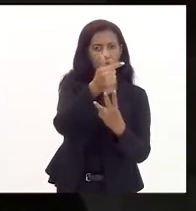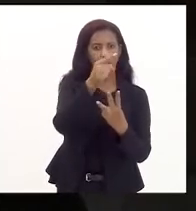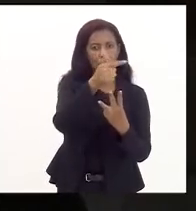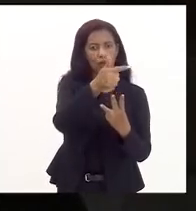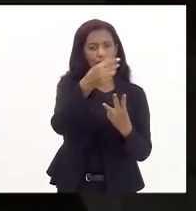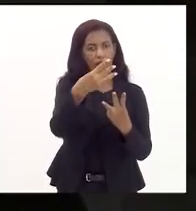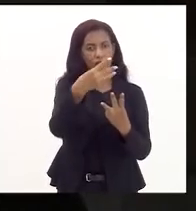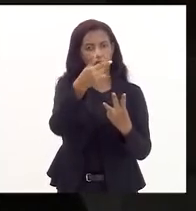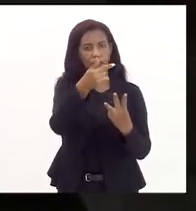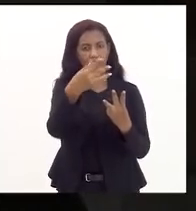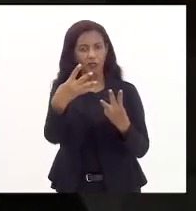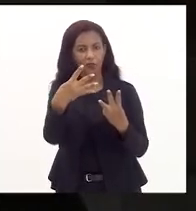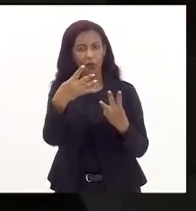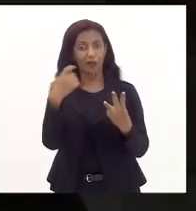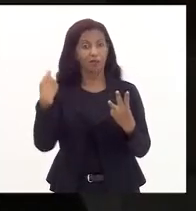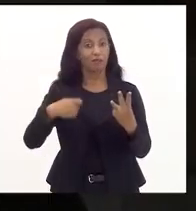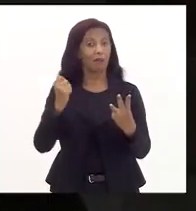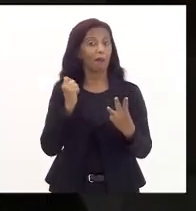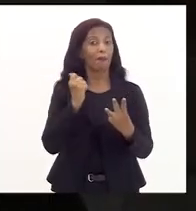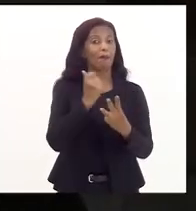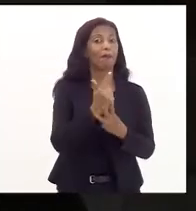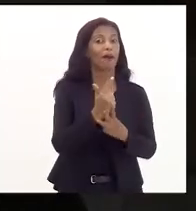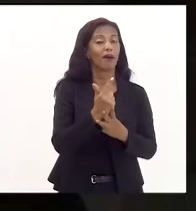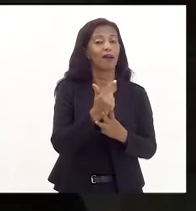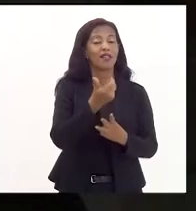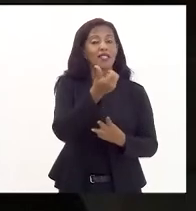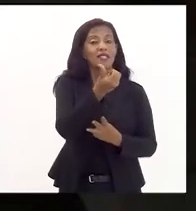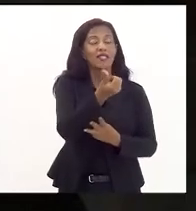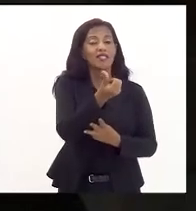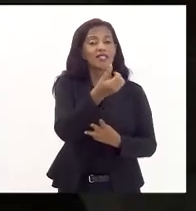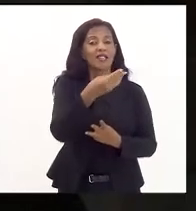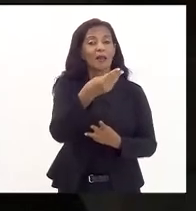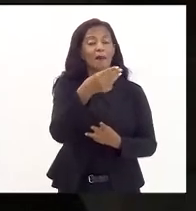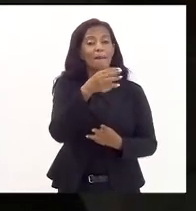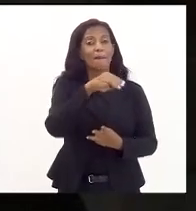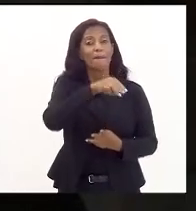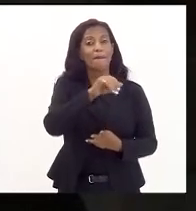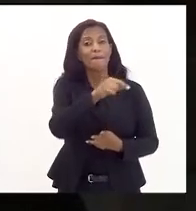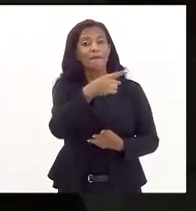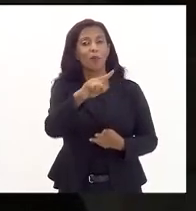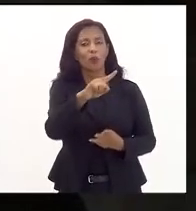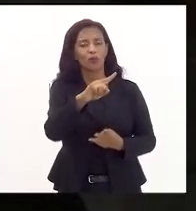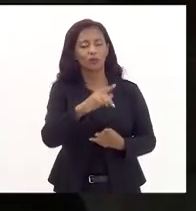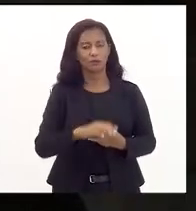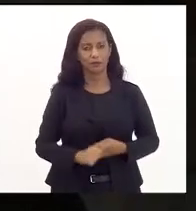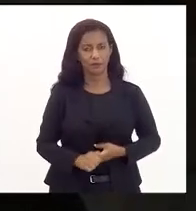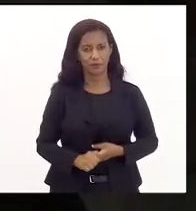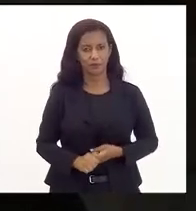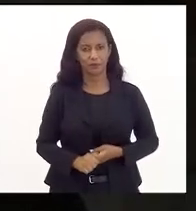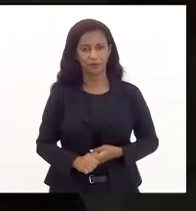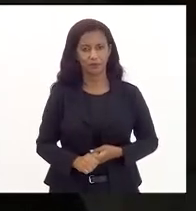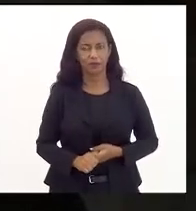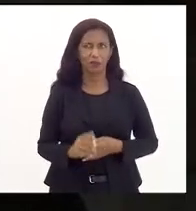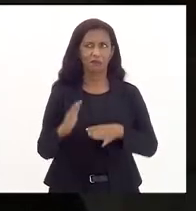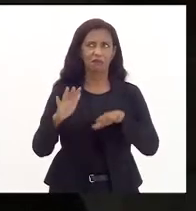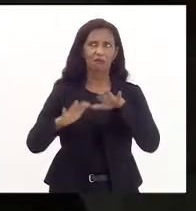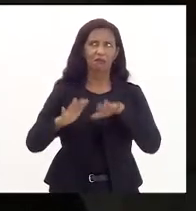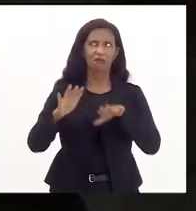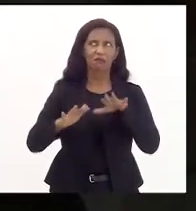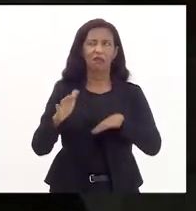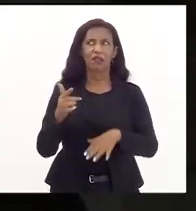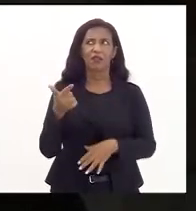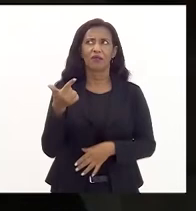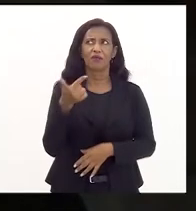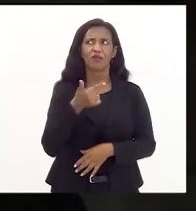24, teremos que pagar 63 bilhões, o que dá uma média de